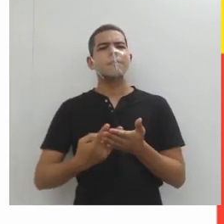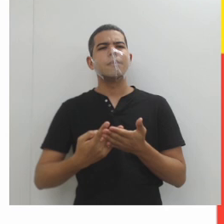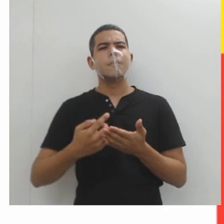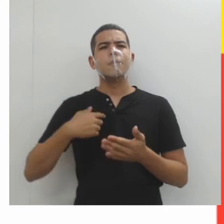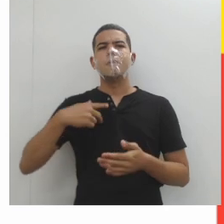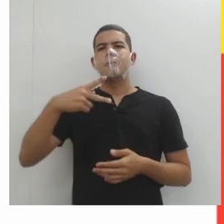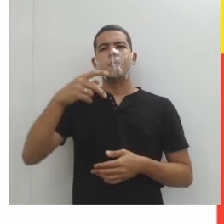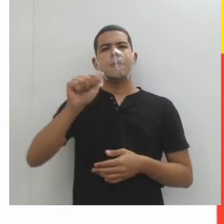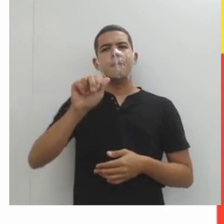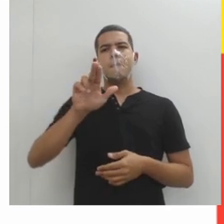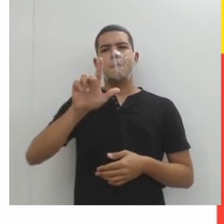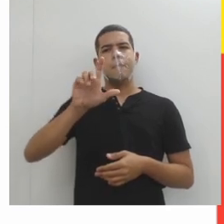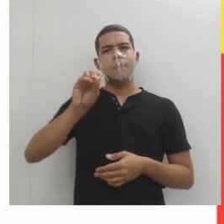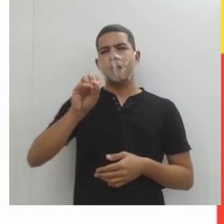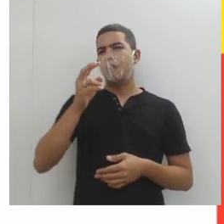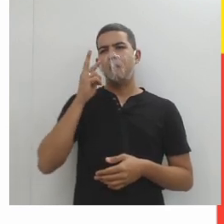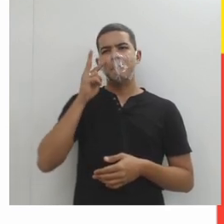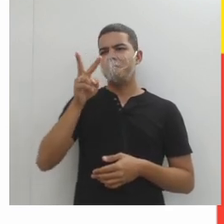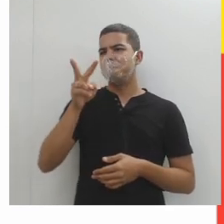Paulo ultimamente.